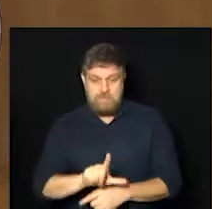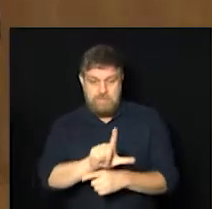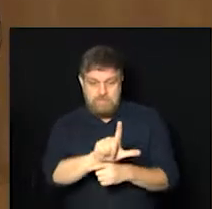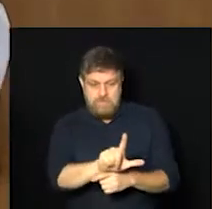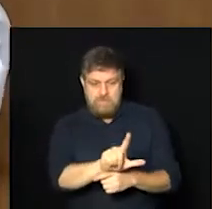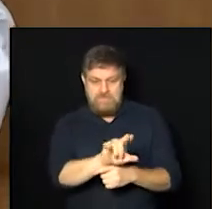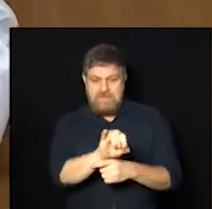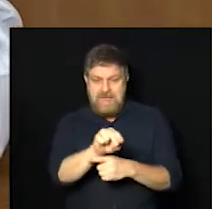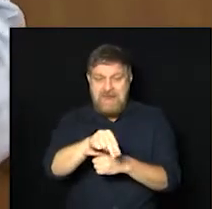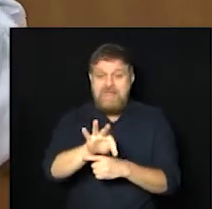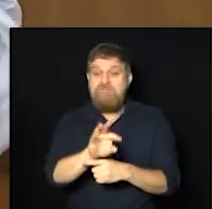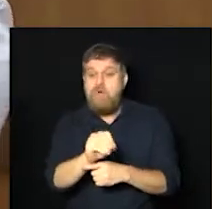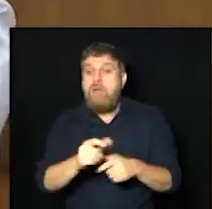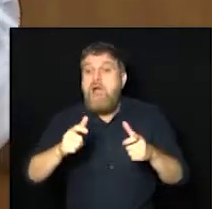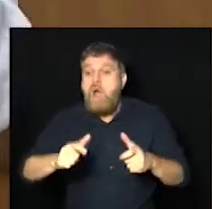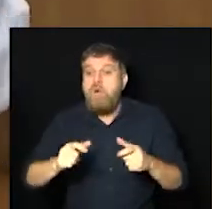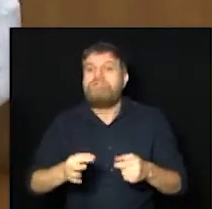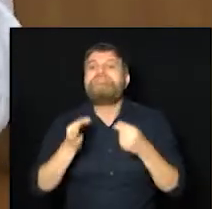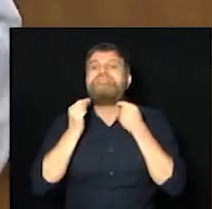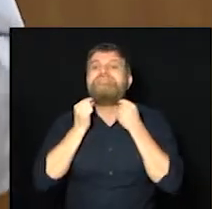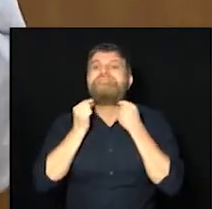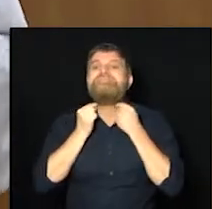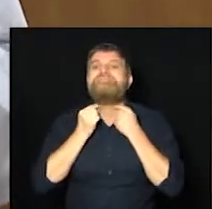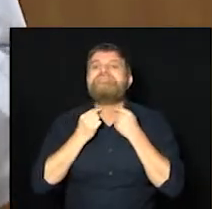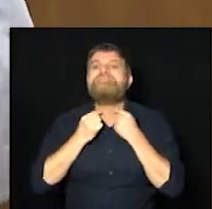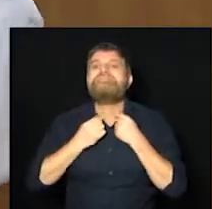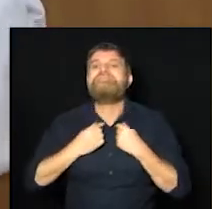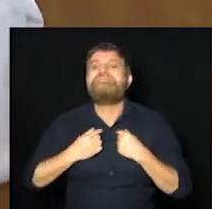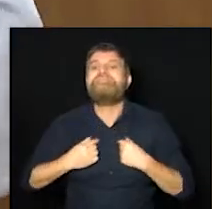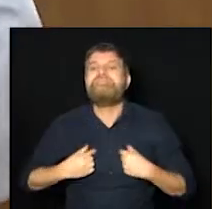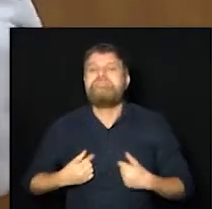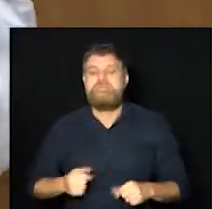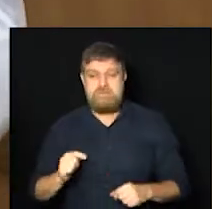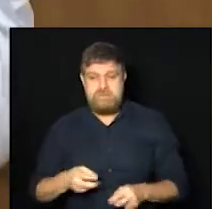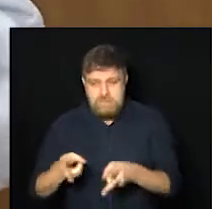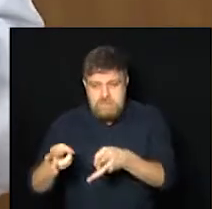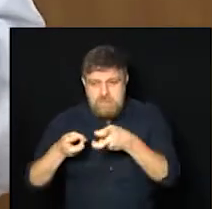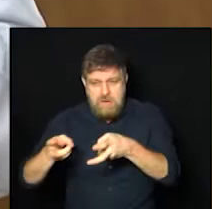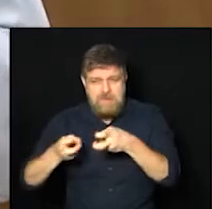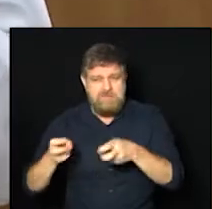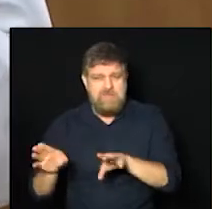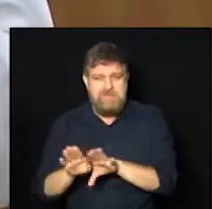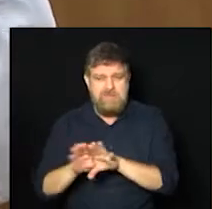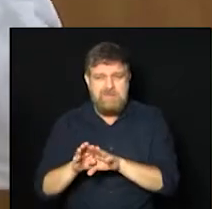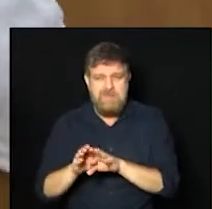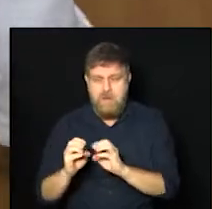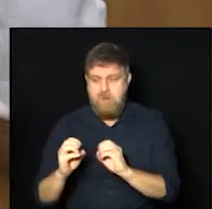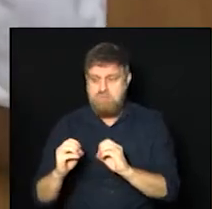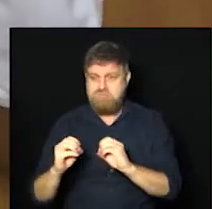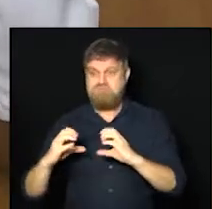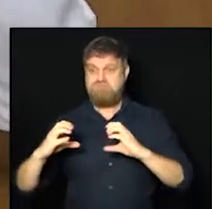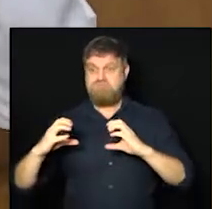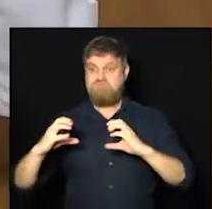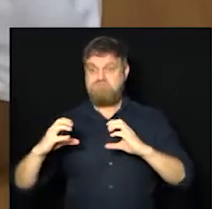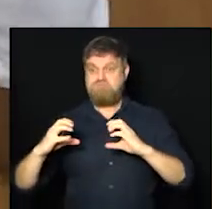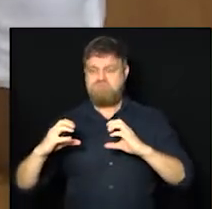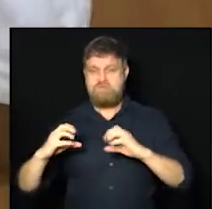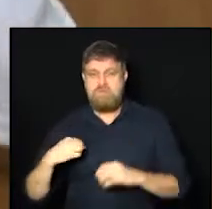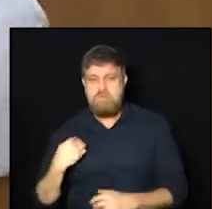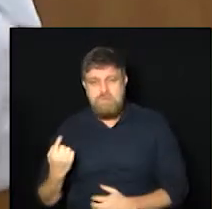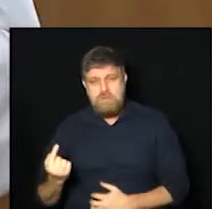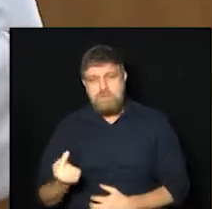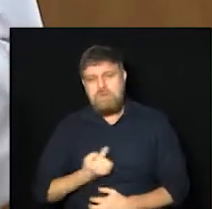nos gânglios linfáticos, o que aparece clinicamente é aumentado de tamanho e